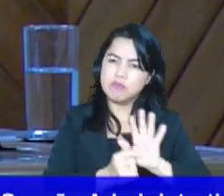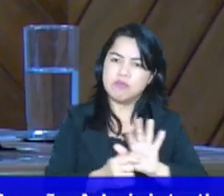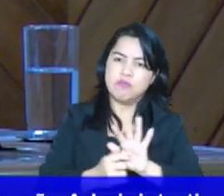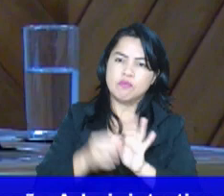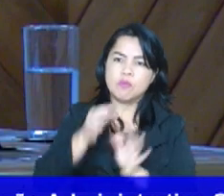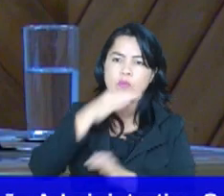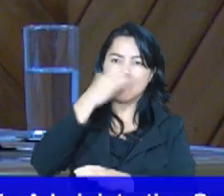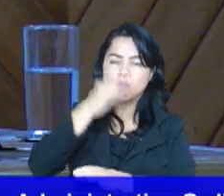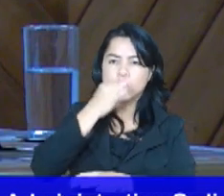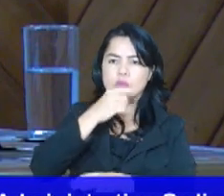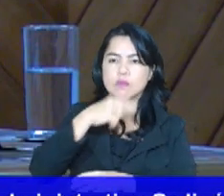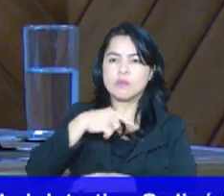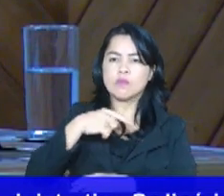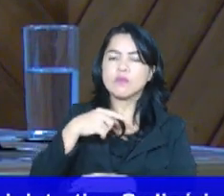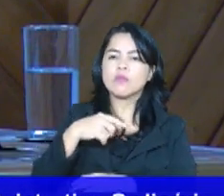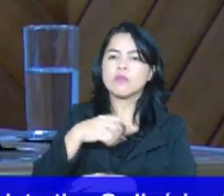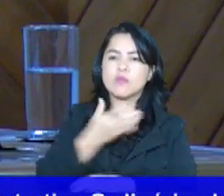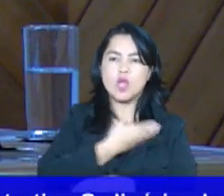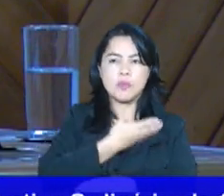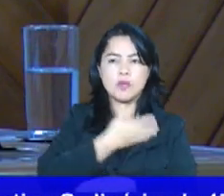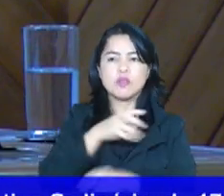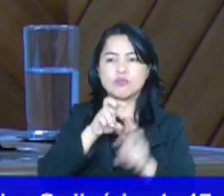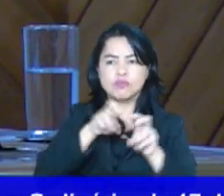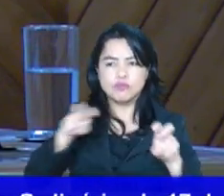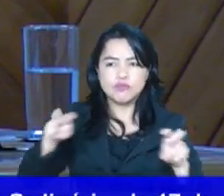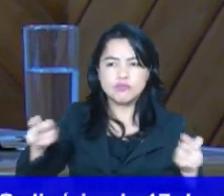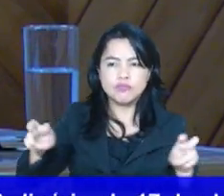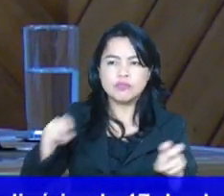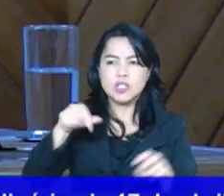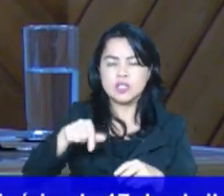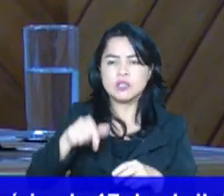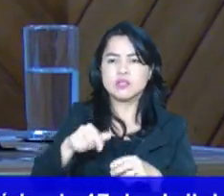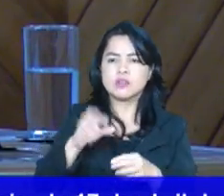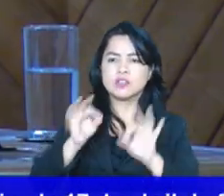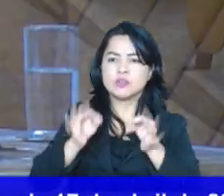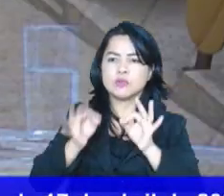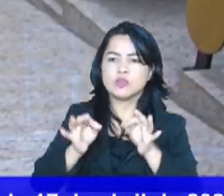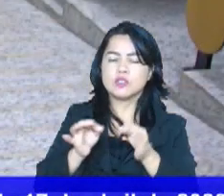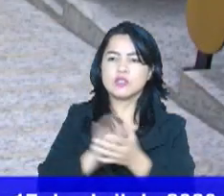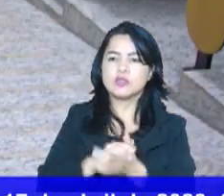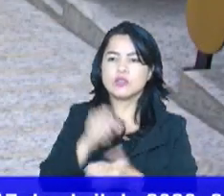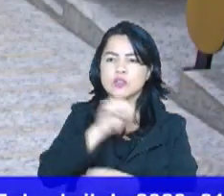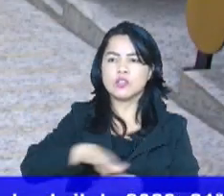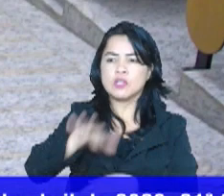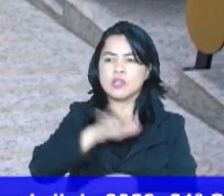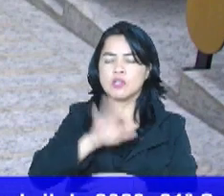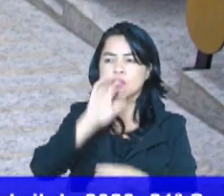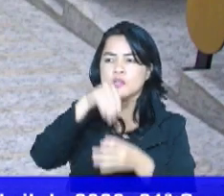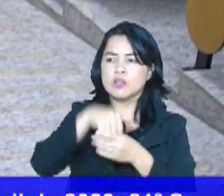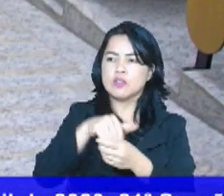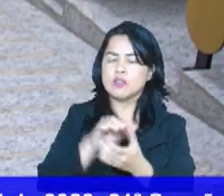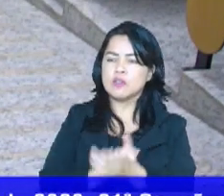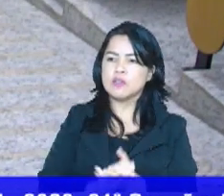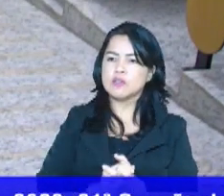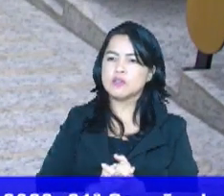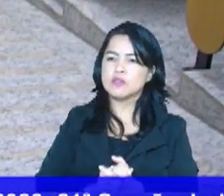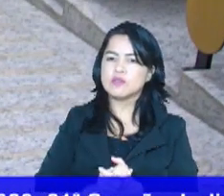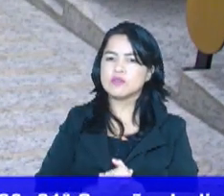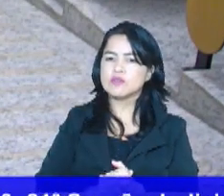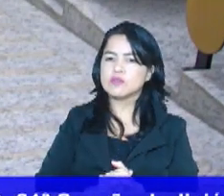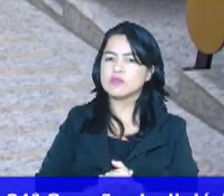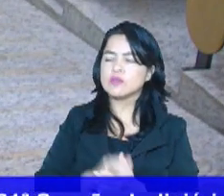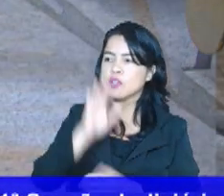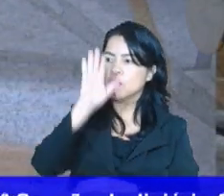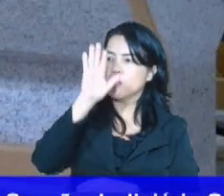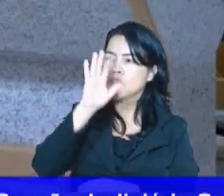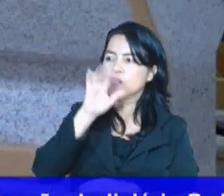posicionamento dos egrégios colegas aqui do Tribunal Regional Eleitoral. Como vota a juiz Mário Júnior? Presidente, estou